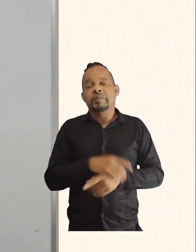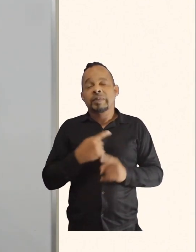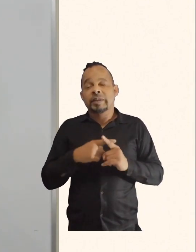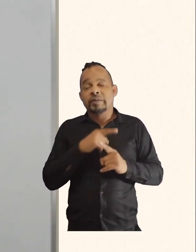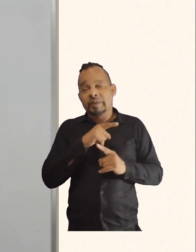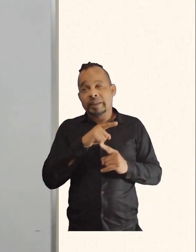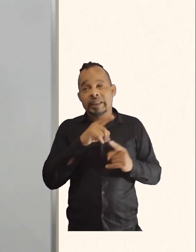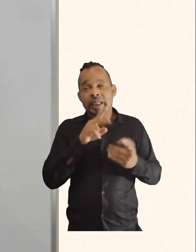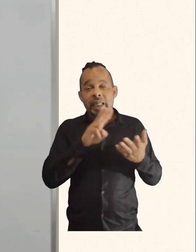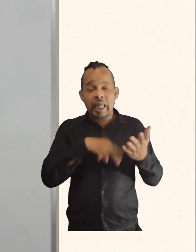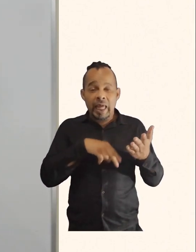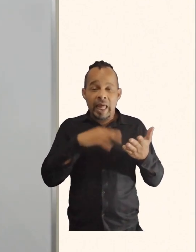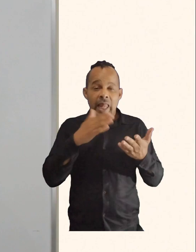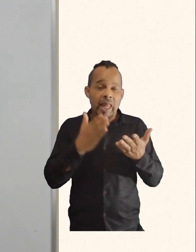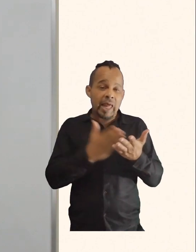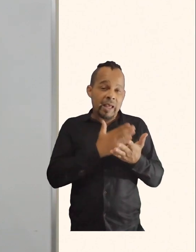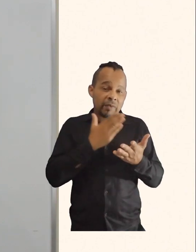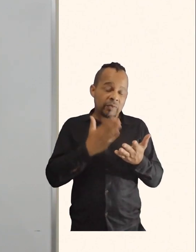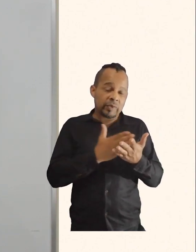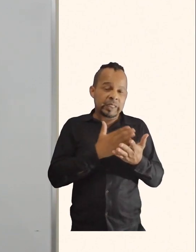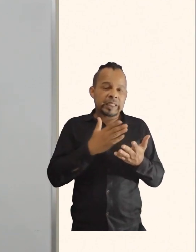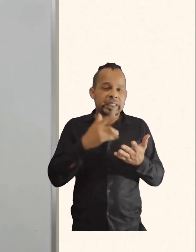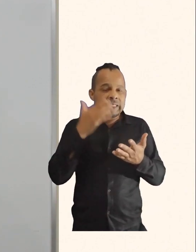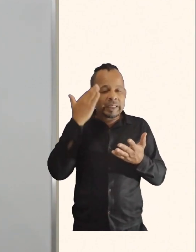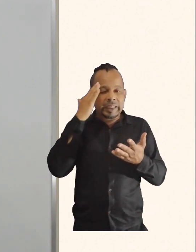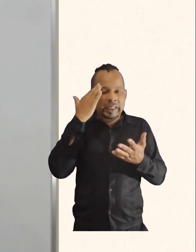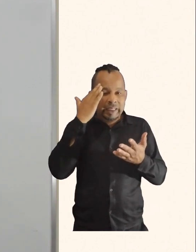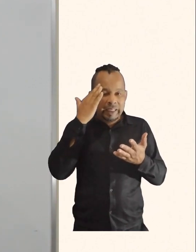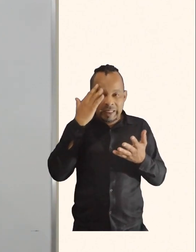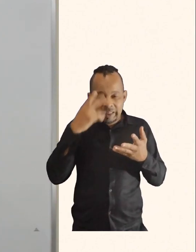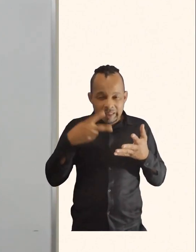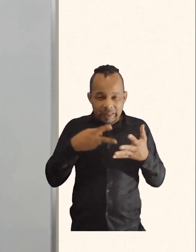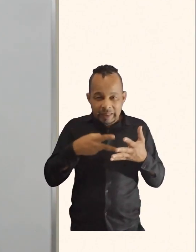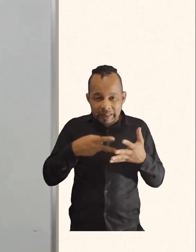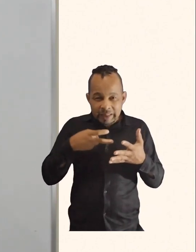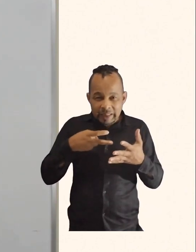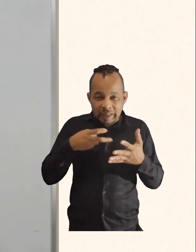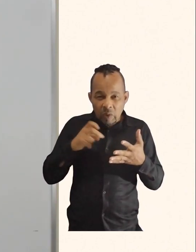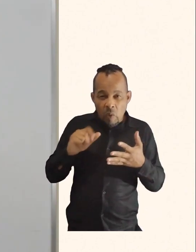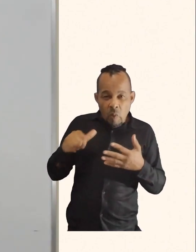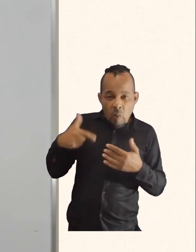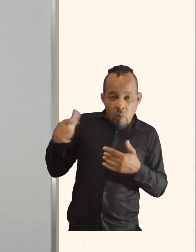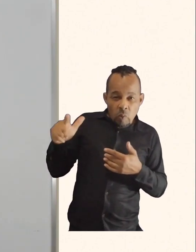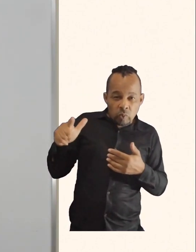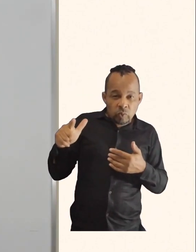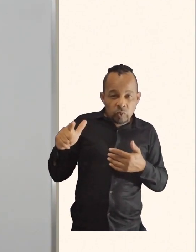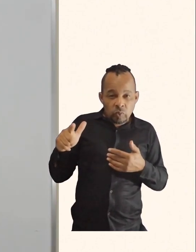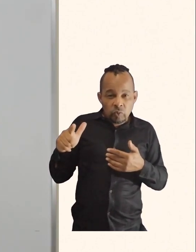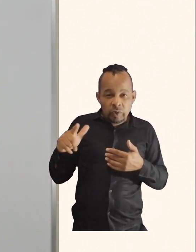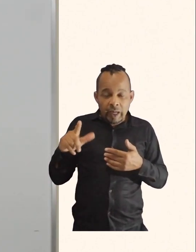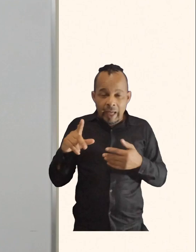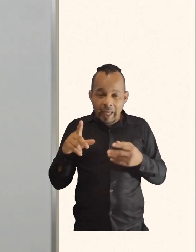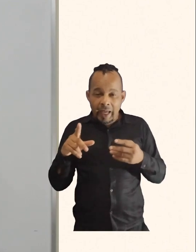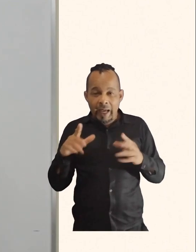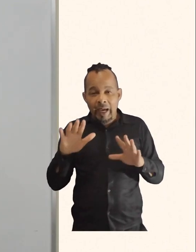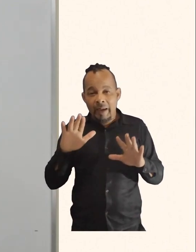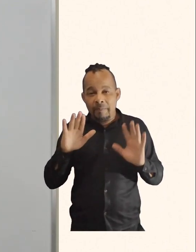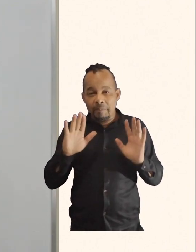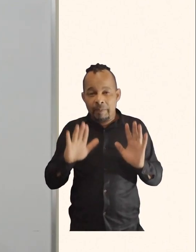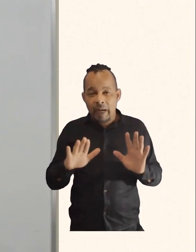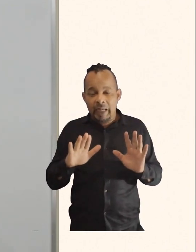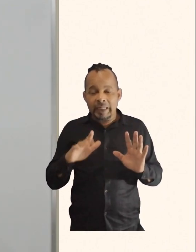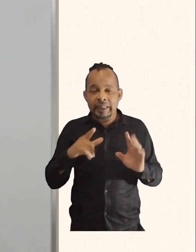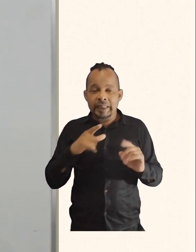ler o livro, tenha uma outra interpretação, uma outra maneira de se chegar às mesmas coisas